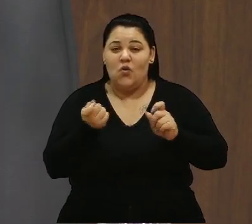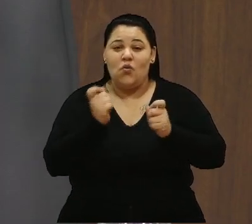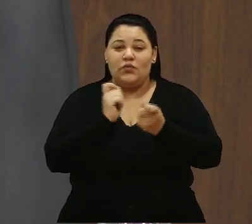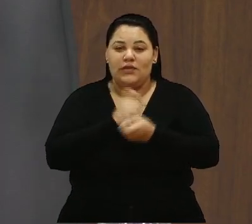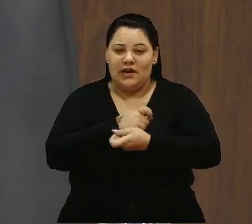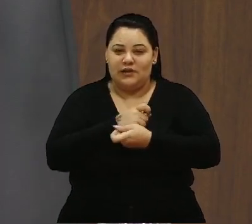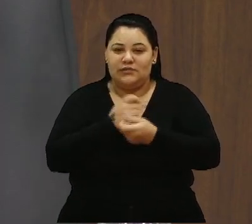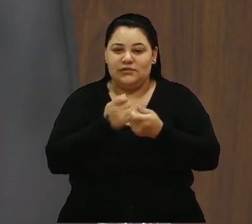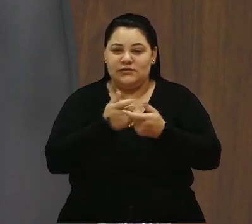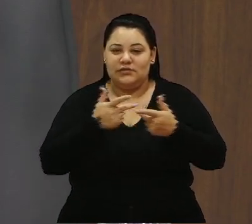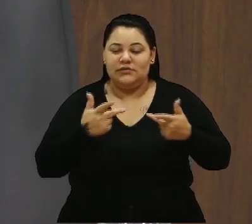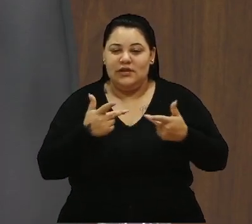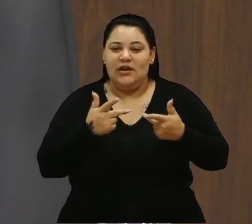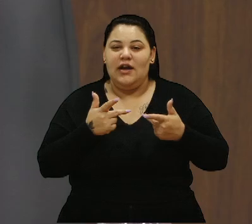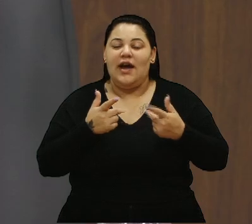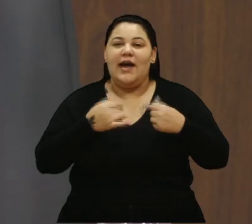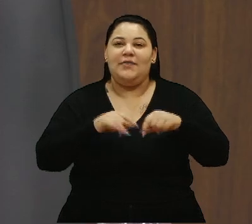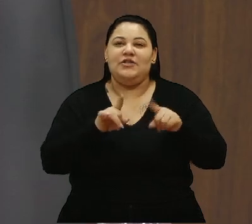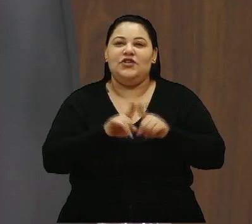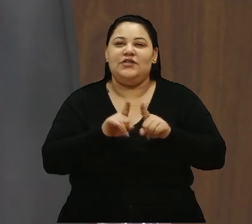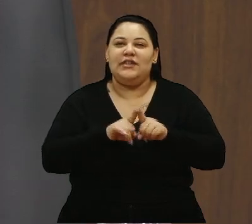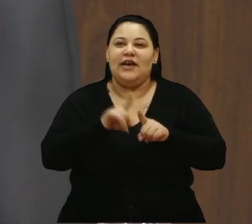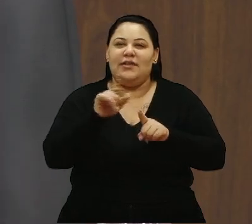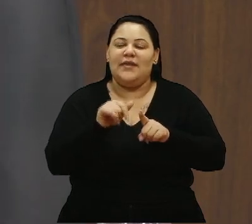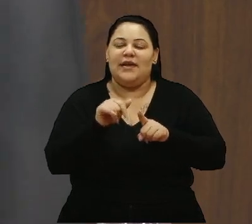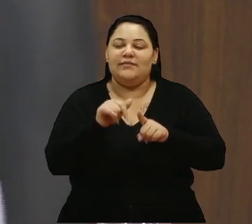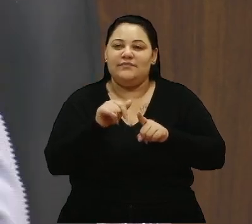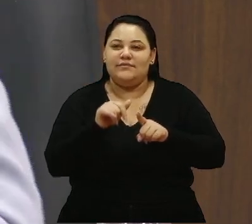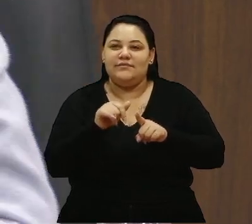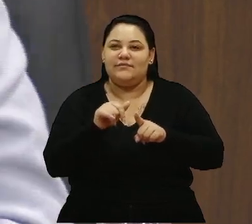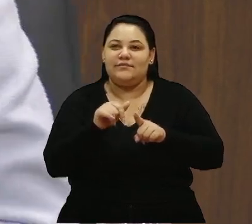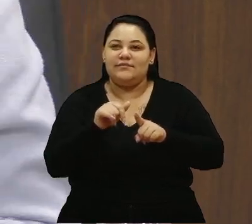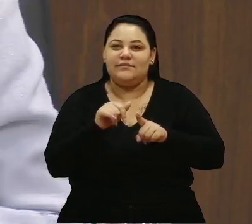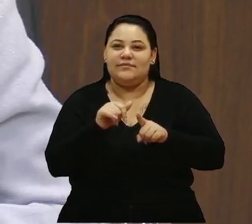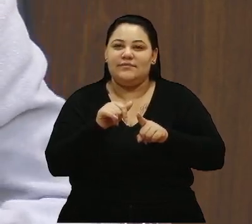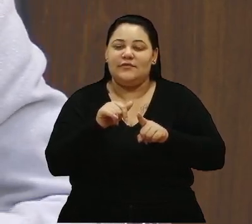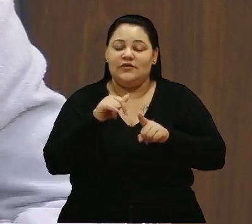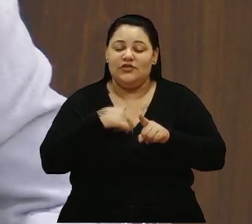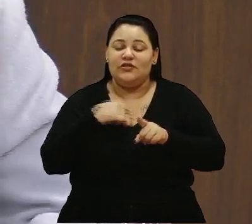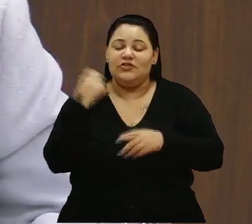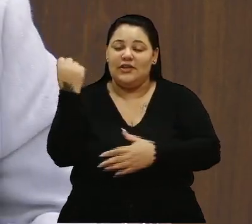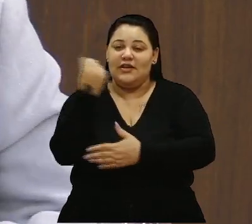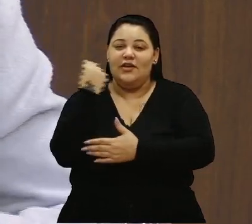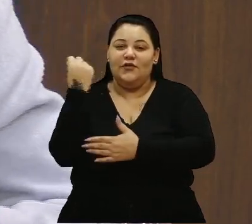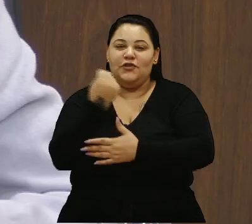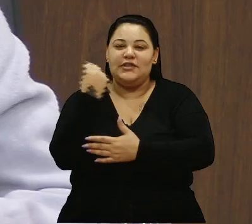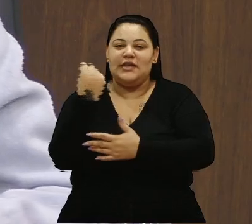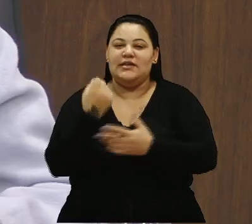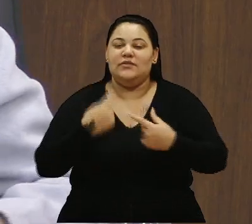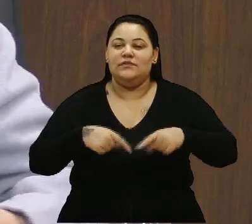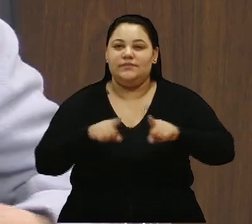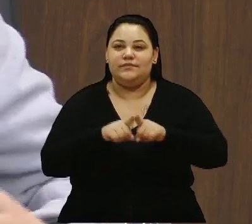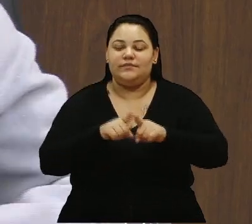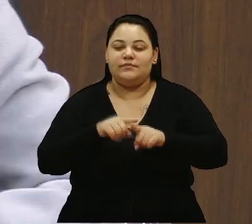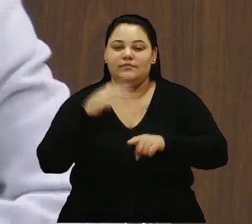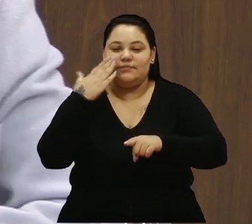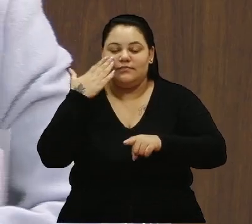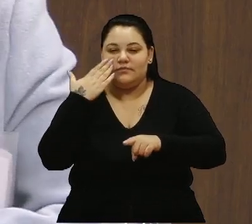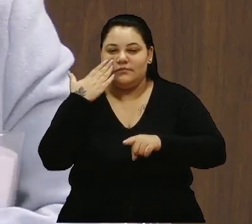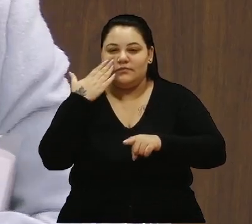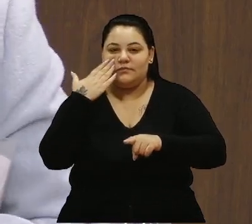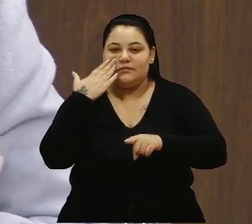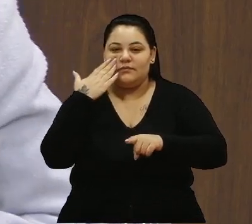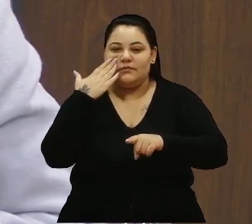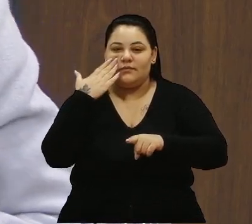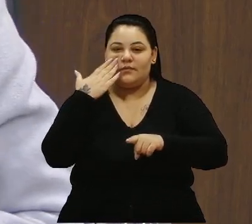as nossas prioridades. A gente entende que a média e a alta complexidade na saúde, elas são mais caras. Elas requerem